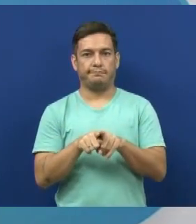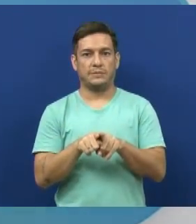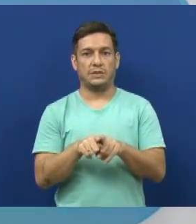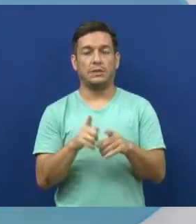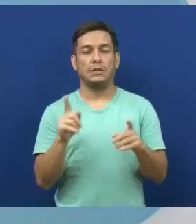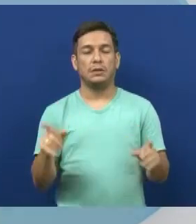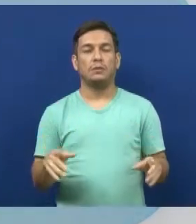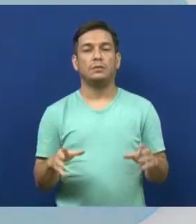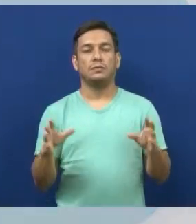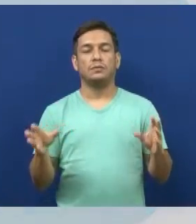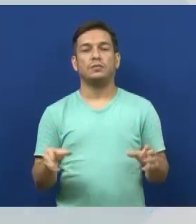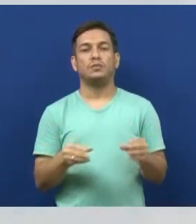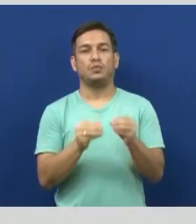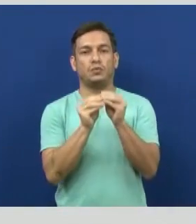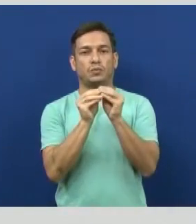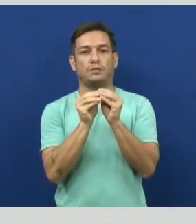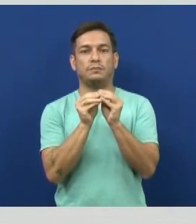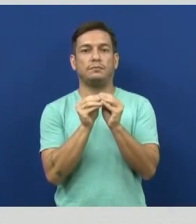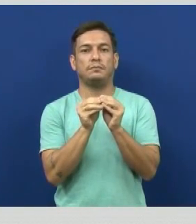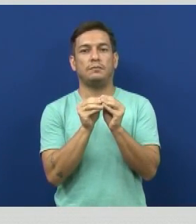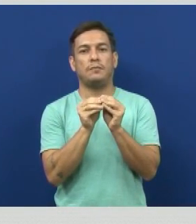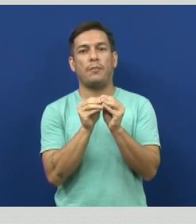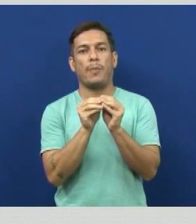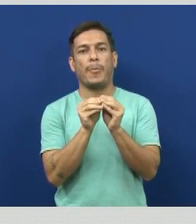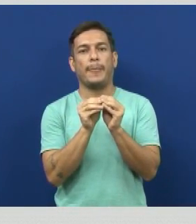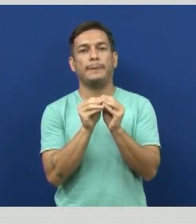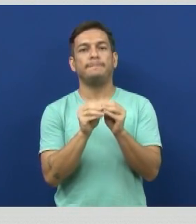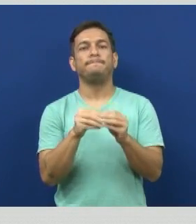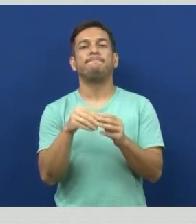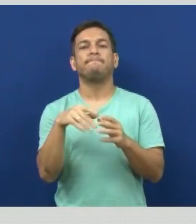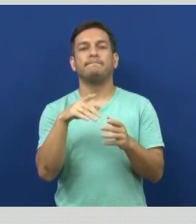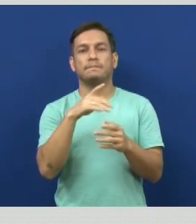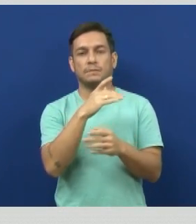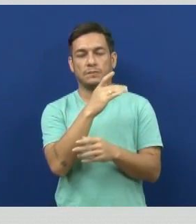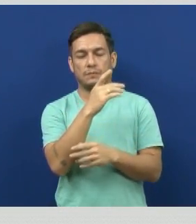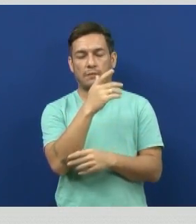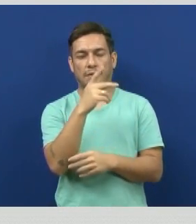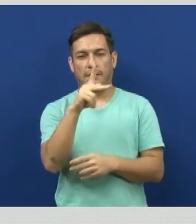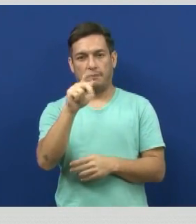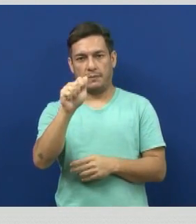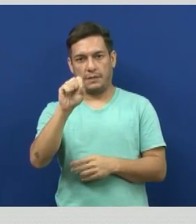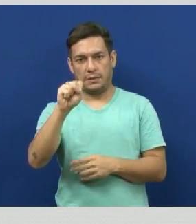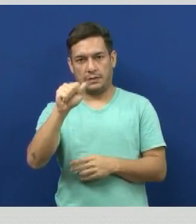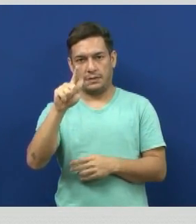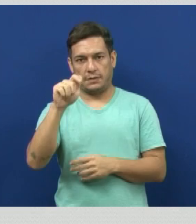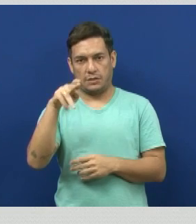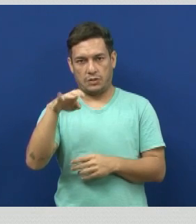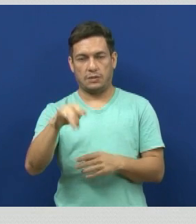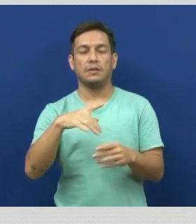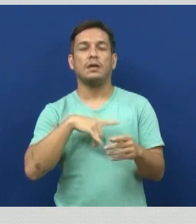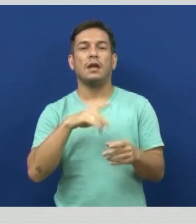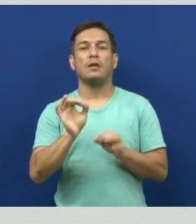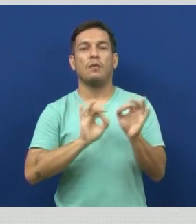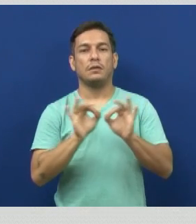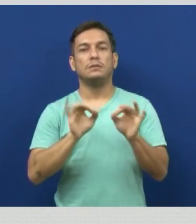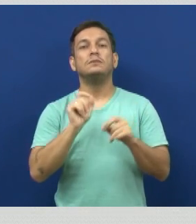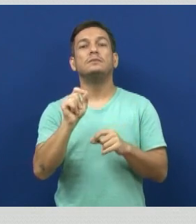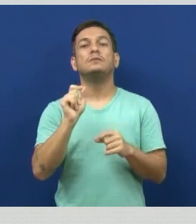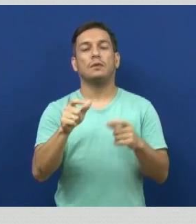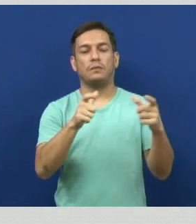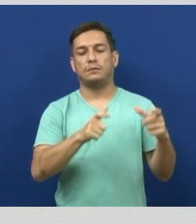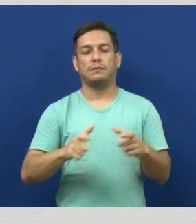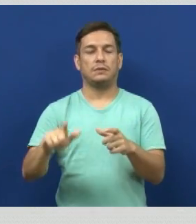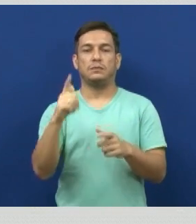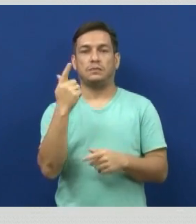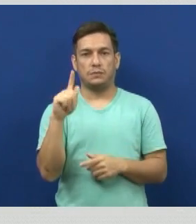a junção de todas essas paisagens, né, e desses elementos é que formam o meu chamado